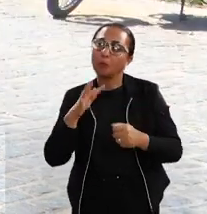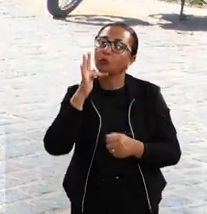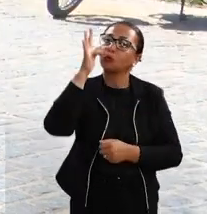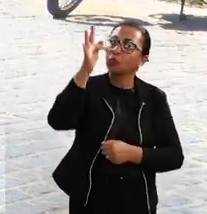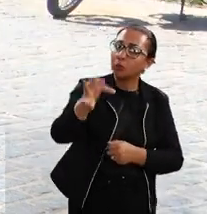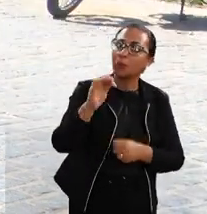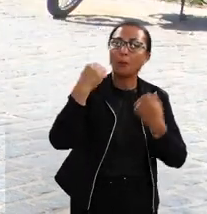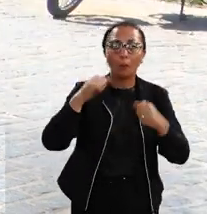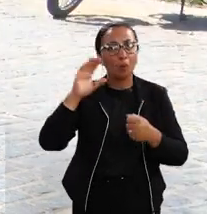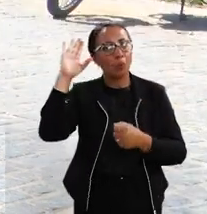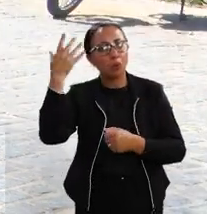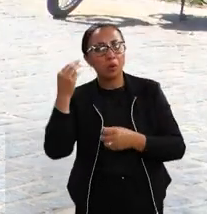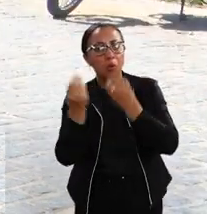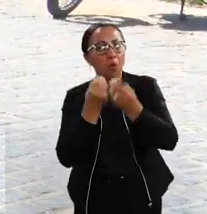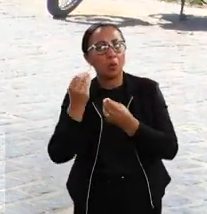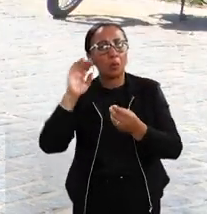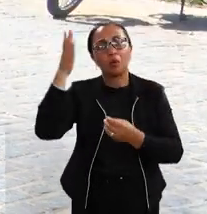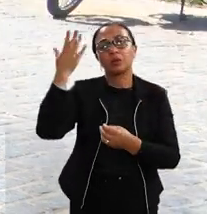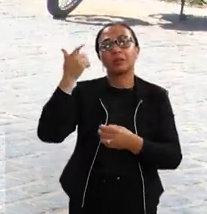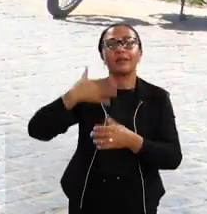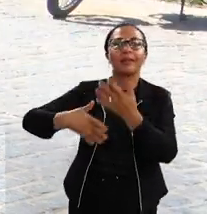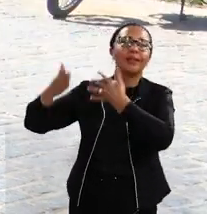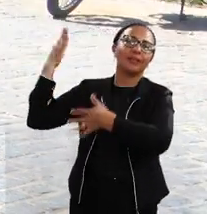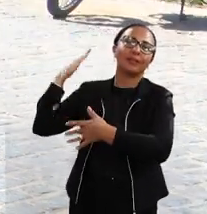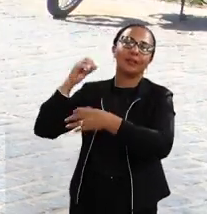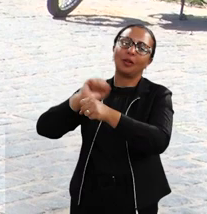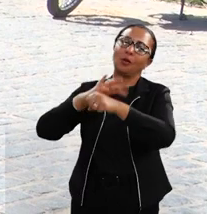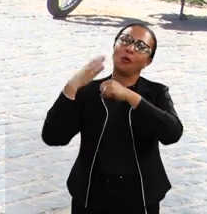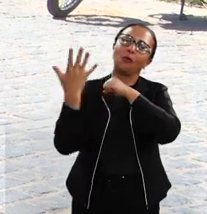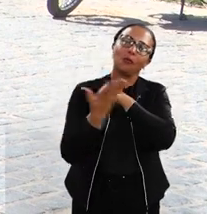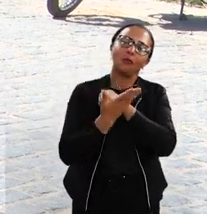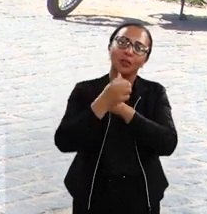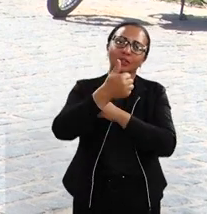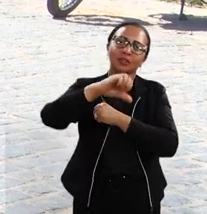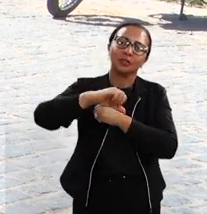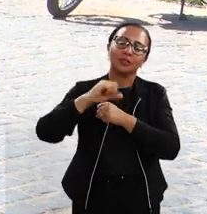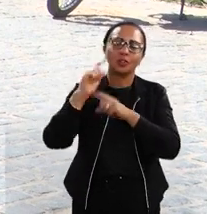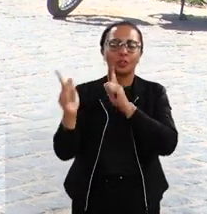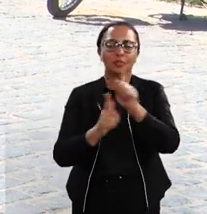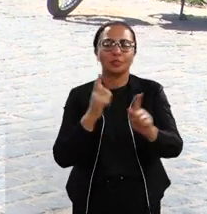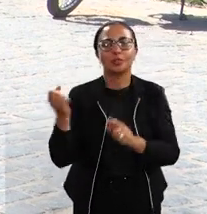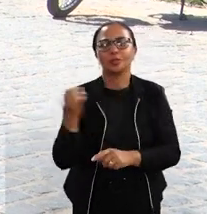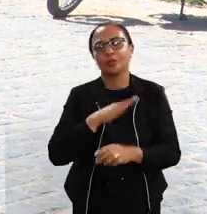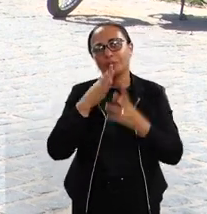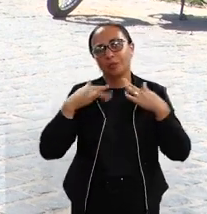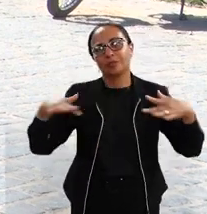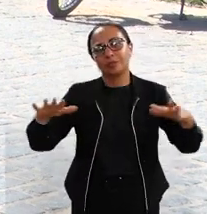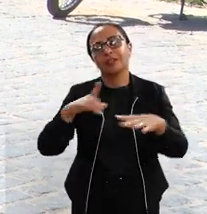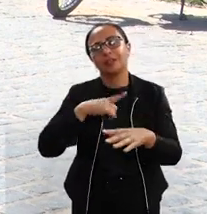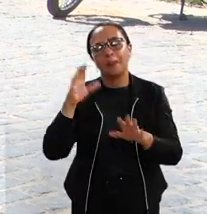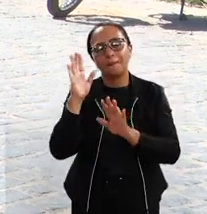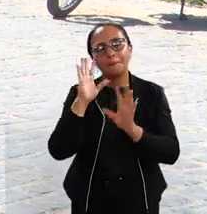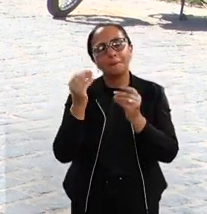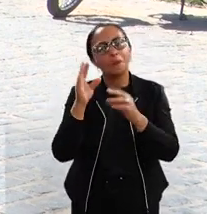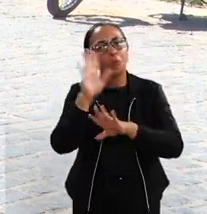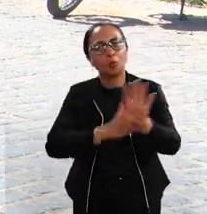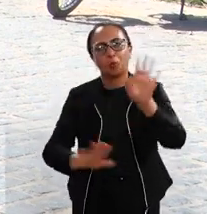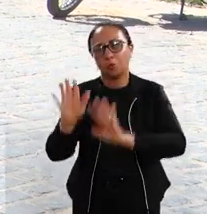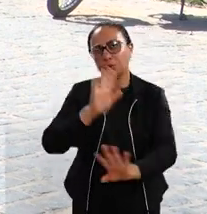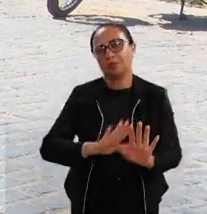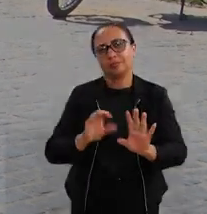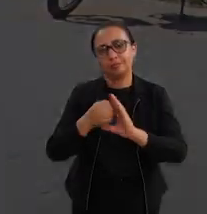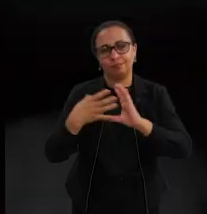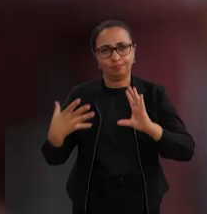caso acontecer como aconteceu com a Covid-19, gerar uma nova pandemia. Então tem muito cuidado com